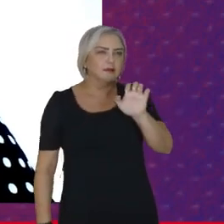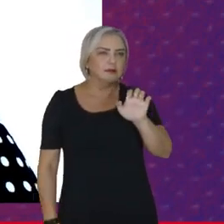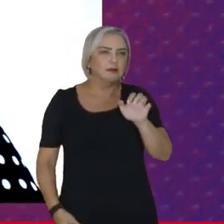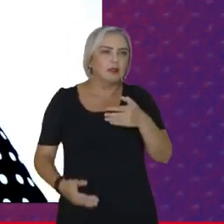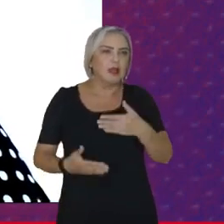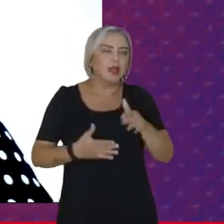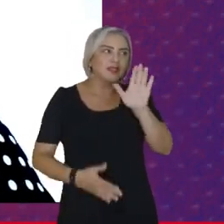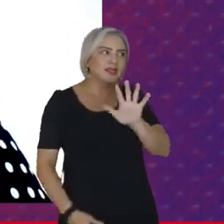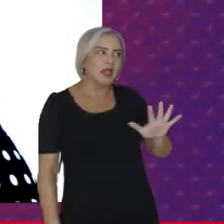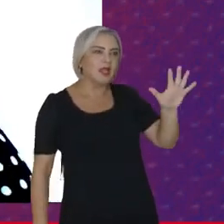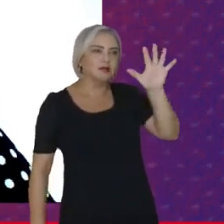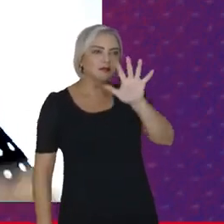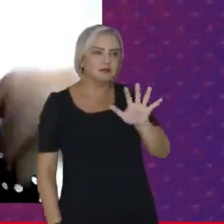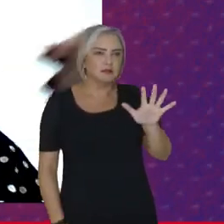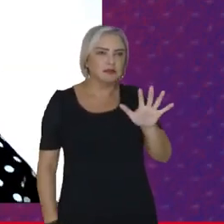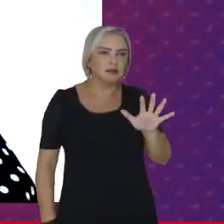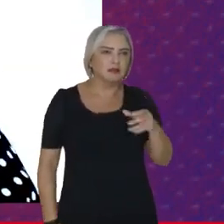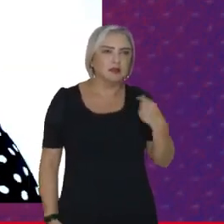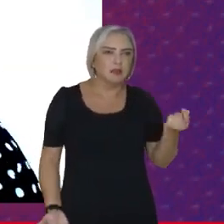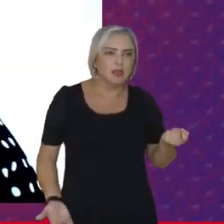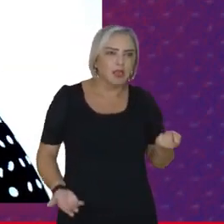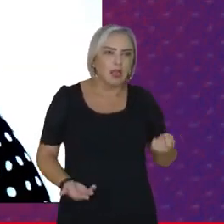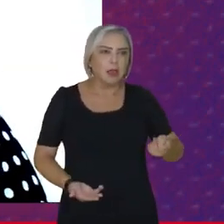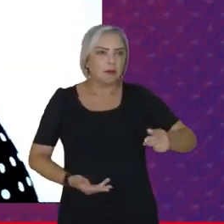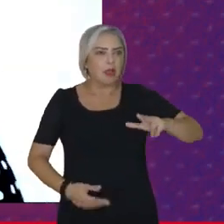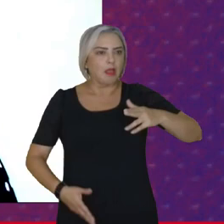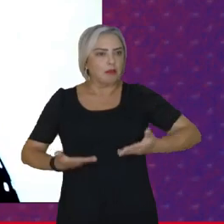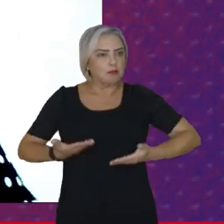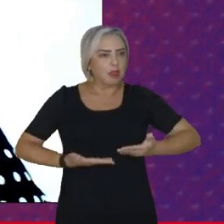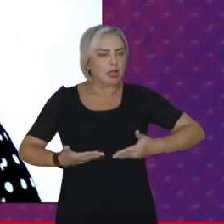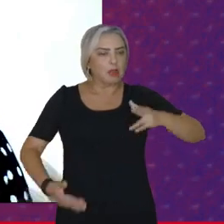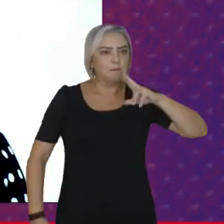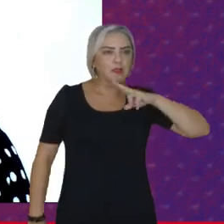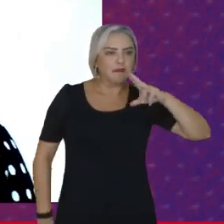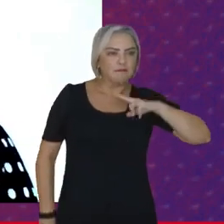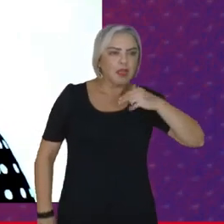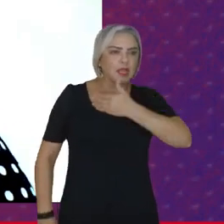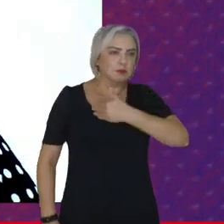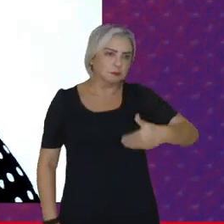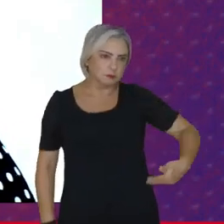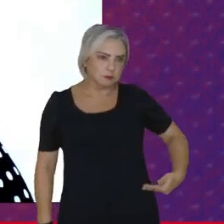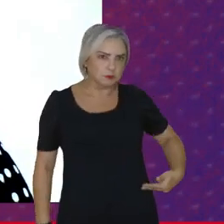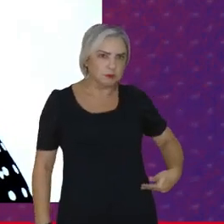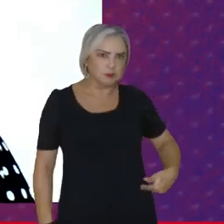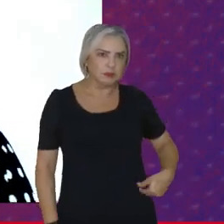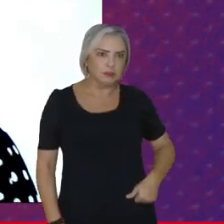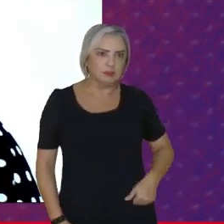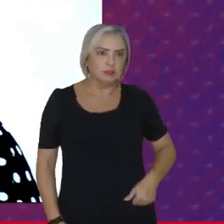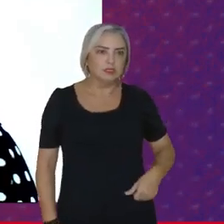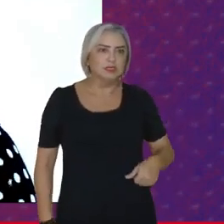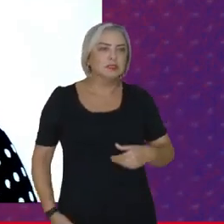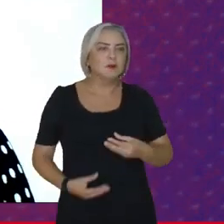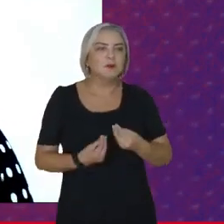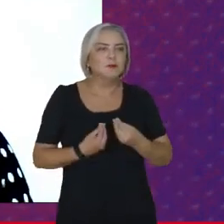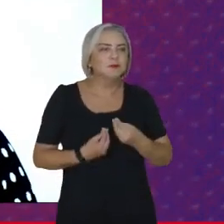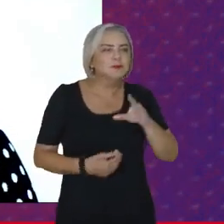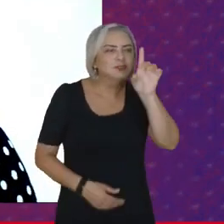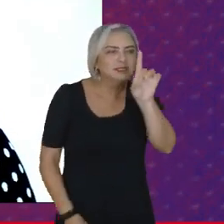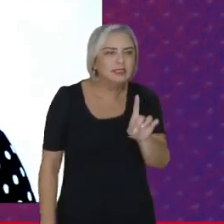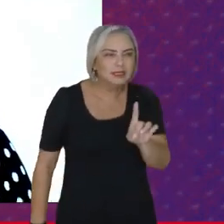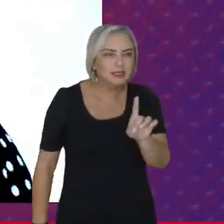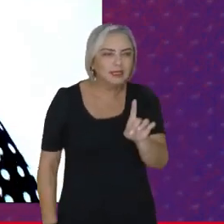nível nacional, pelos empregadores do setor privado, do setor público, certo? São muitos direitos que